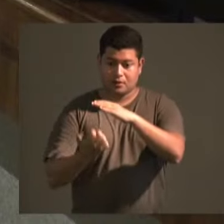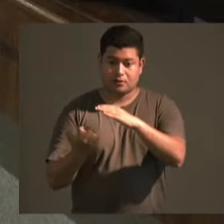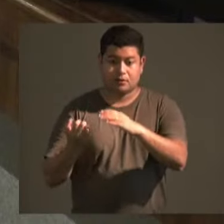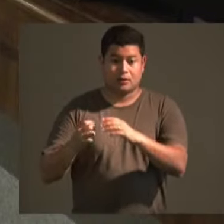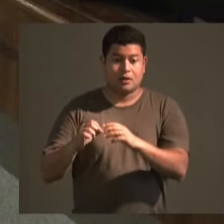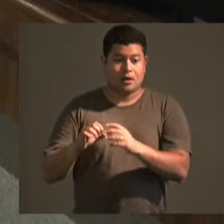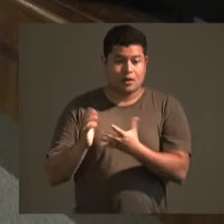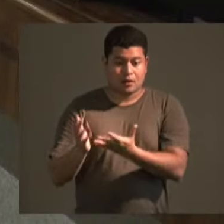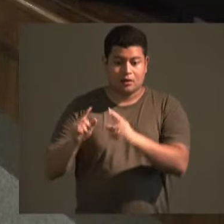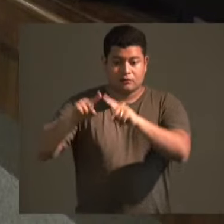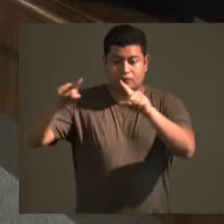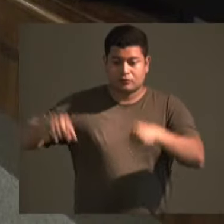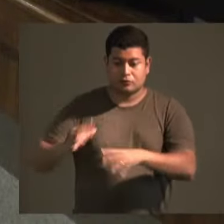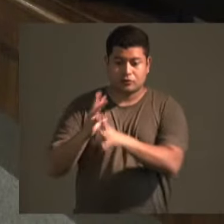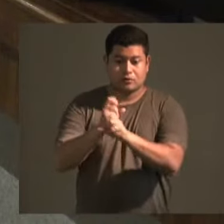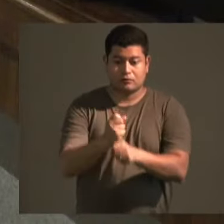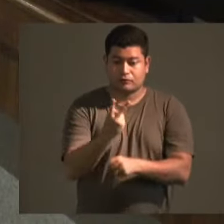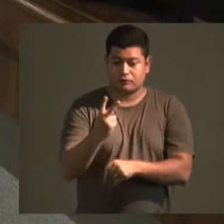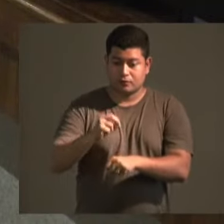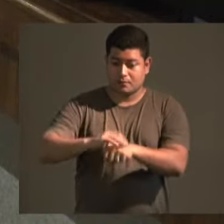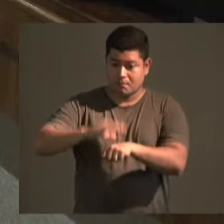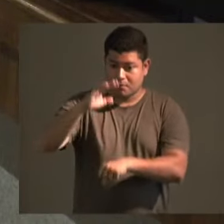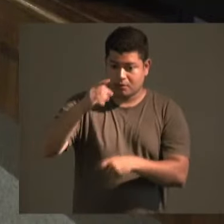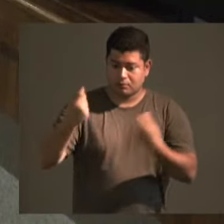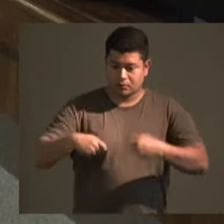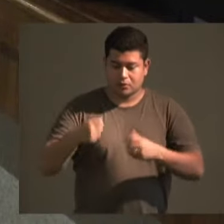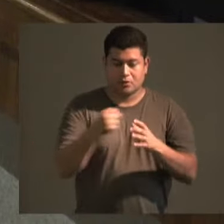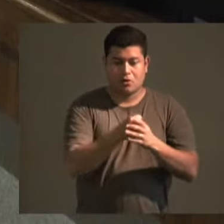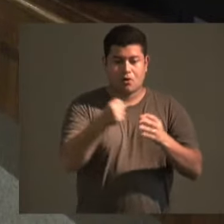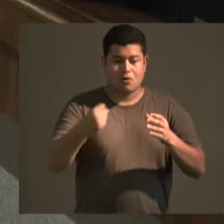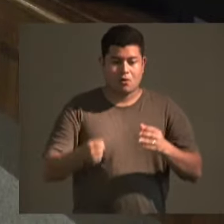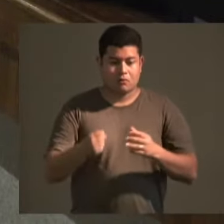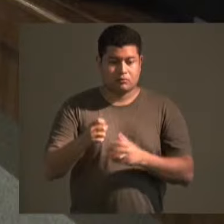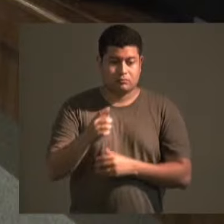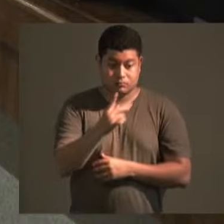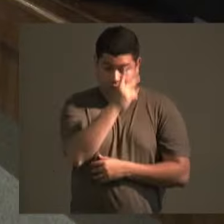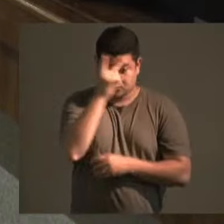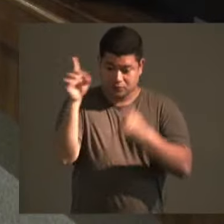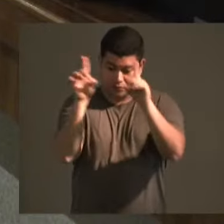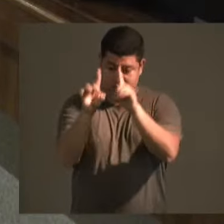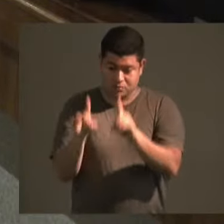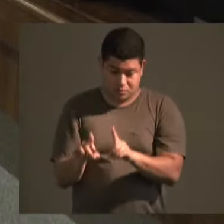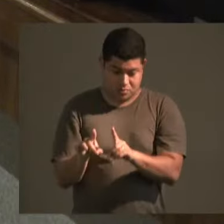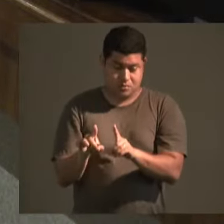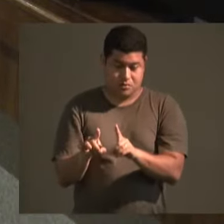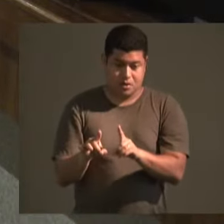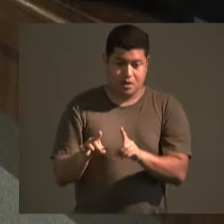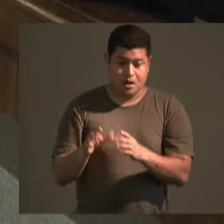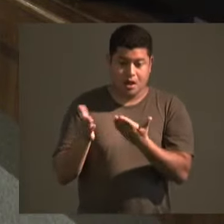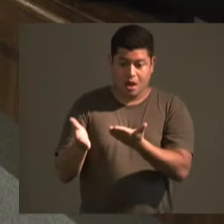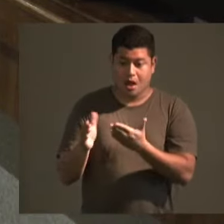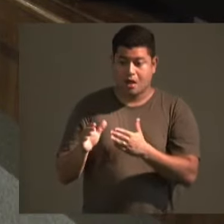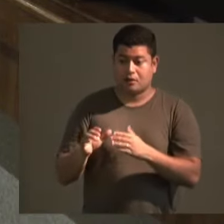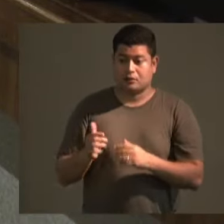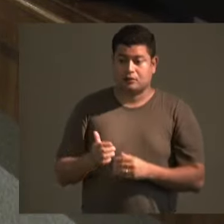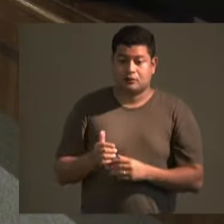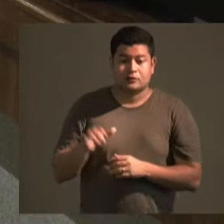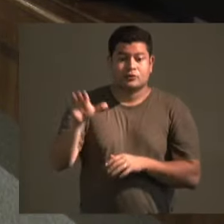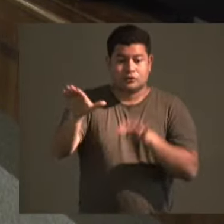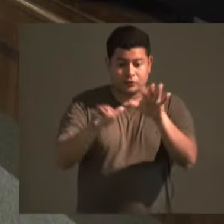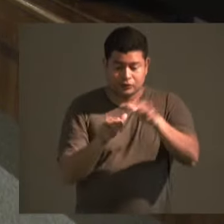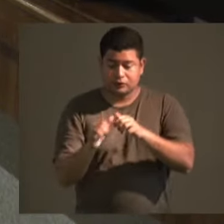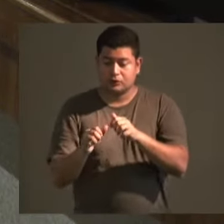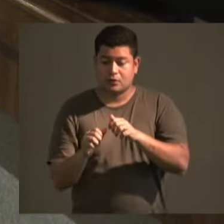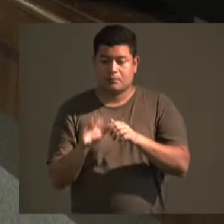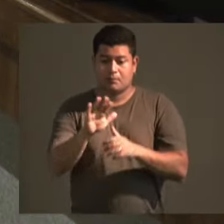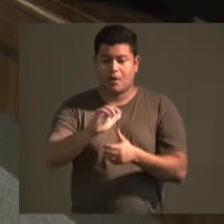de pessoas com deficiência. Eu vejo assim, as empresas geralmente elas contratam essas pessoas, mas não adaptam o ambiente,